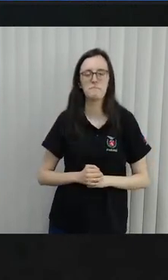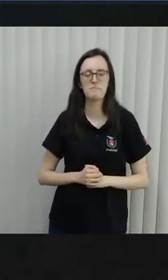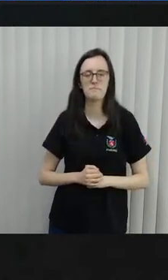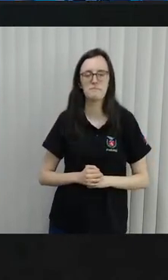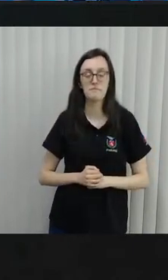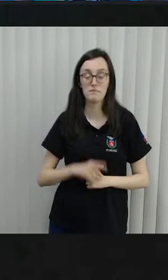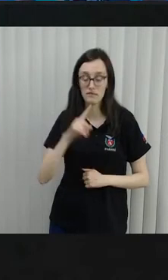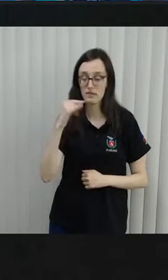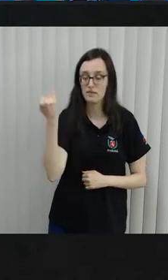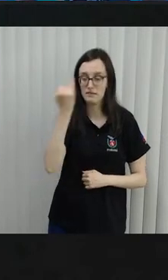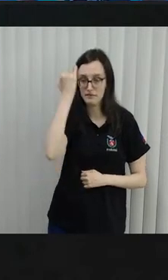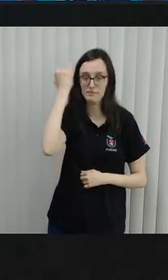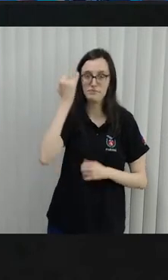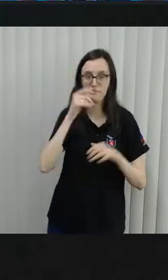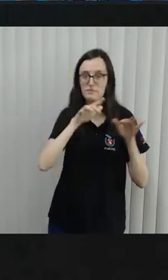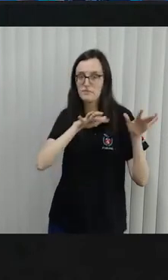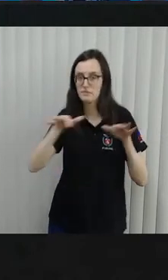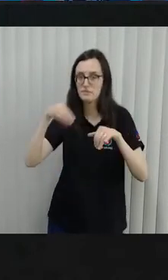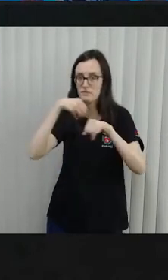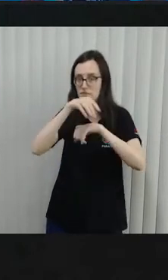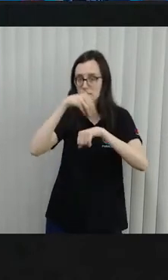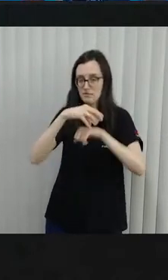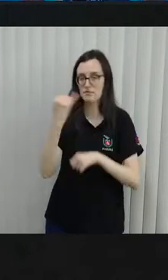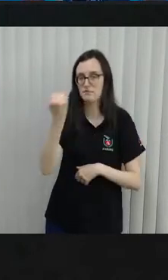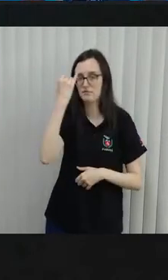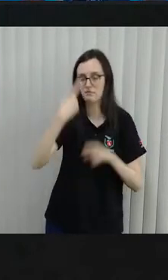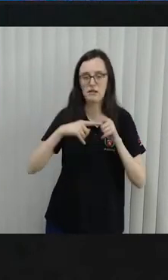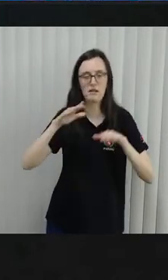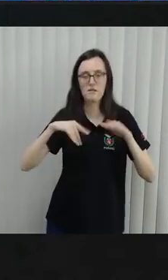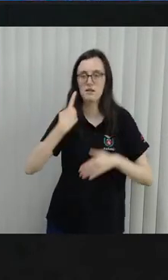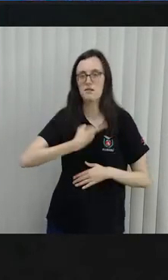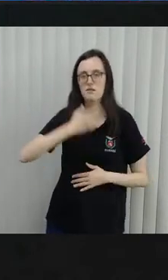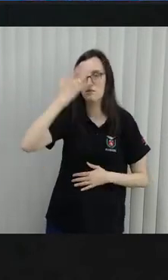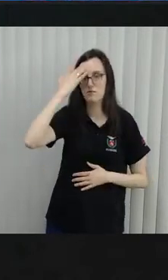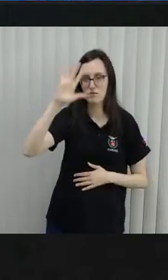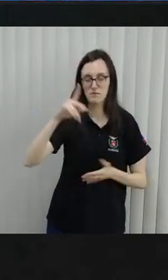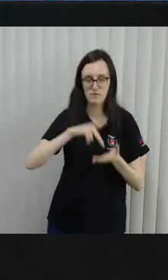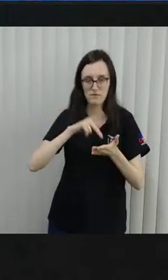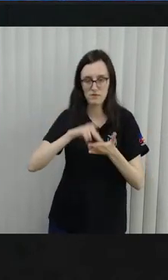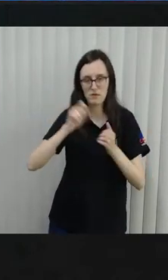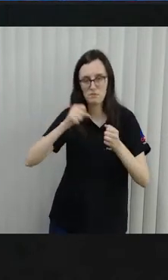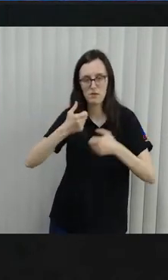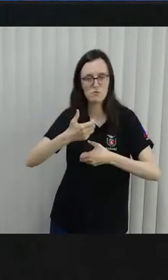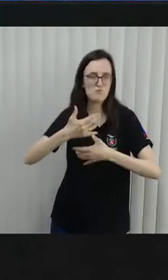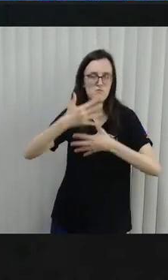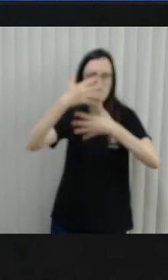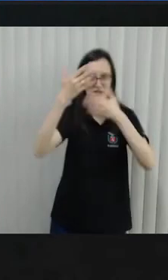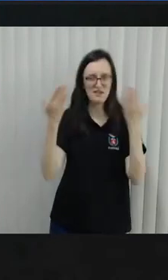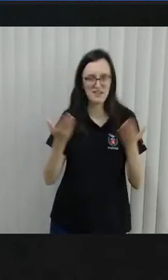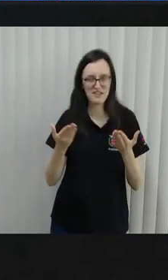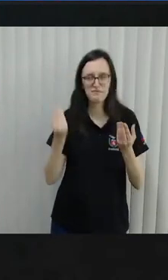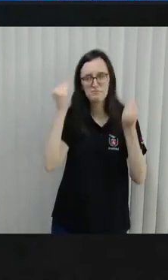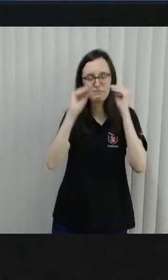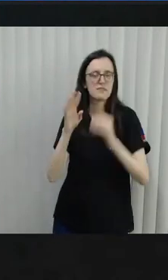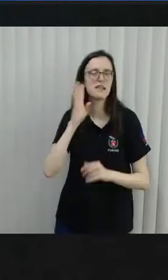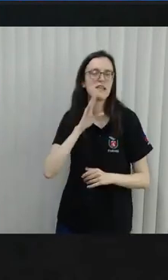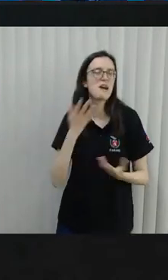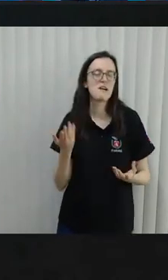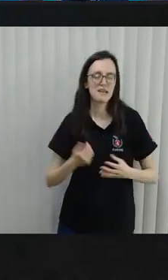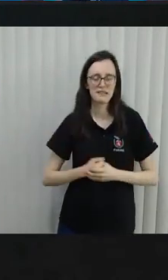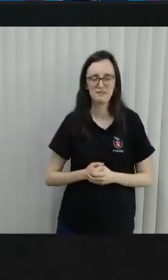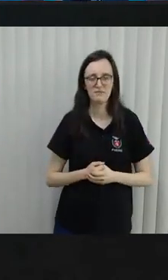Boa, é importante escrever algumas instruções, né? Senão a gente não sabe. Sim. Notas de créditos, pode falar aí, Marcelo, o que é legal colocar?